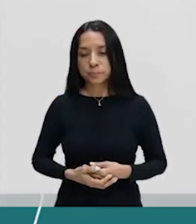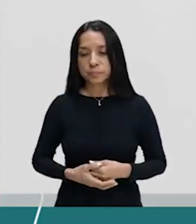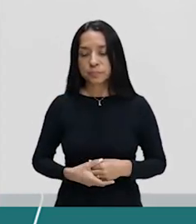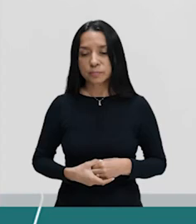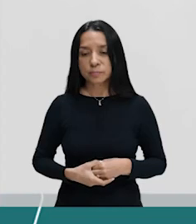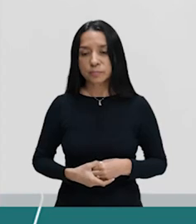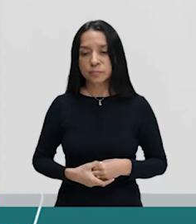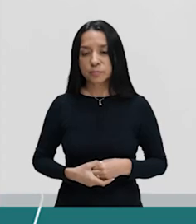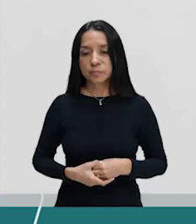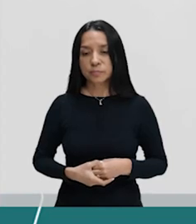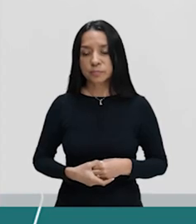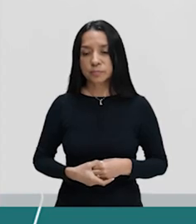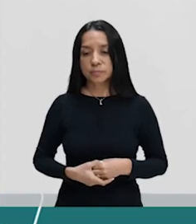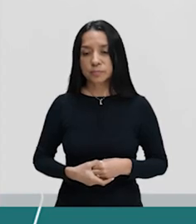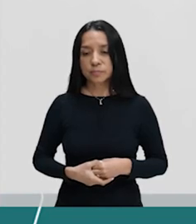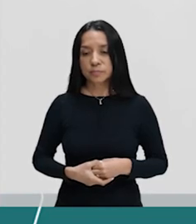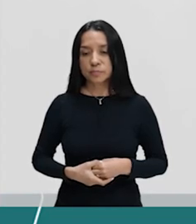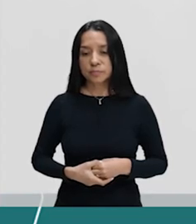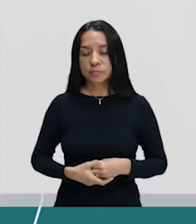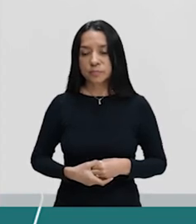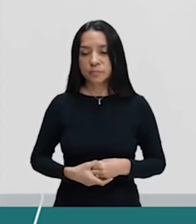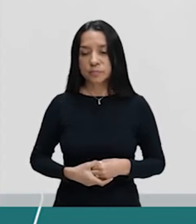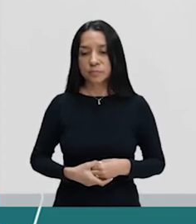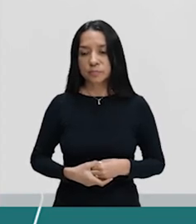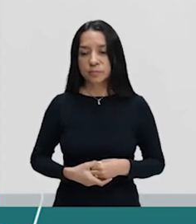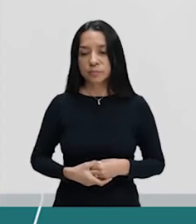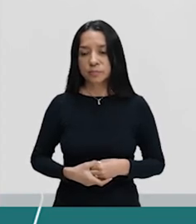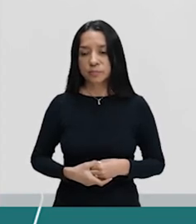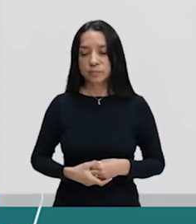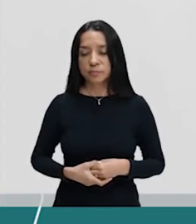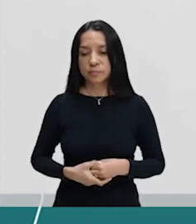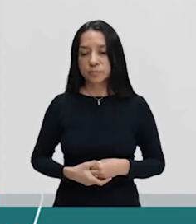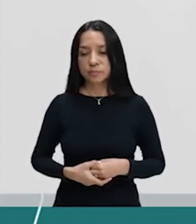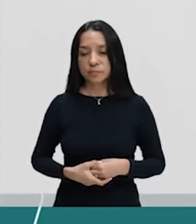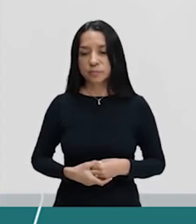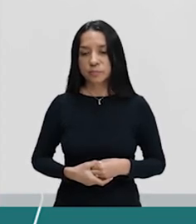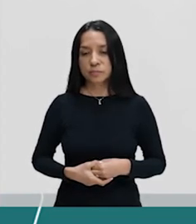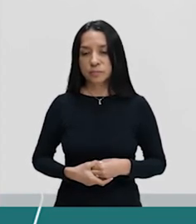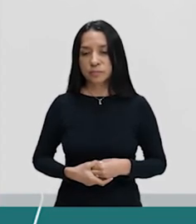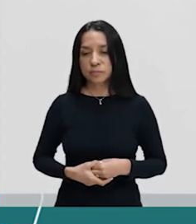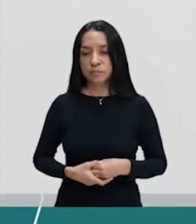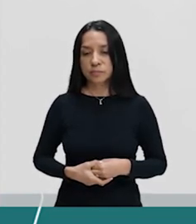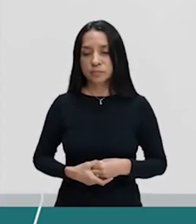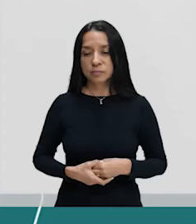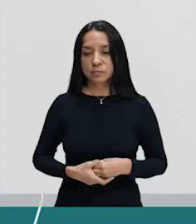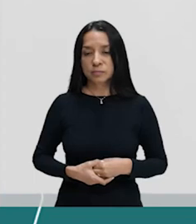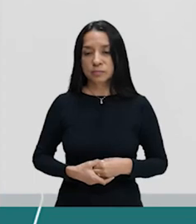vosotros estabais, ellos estaban.